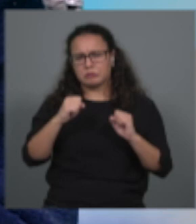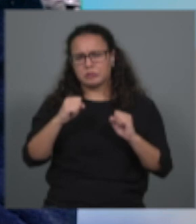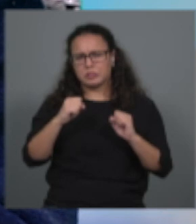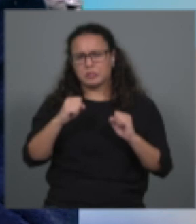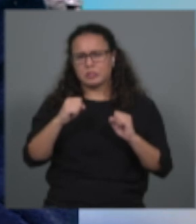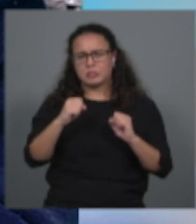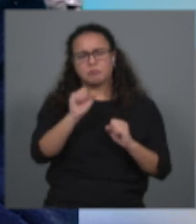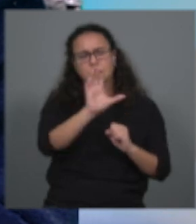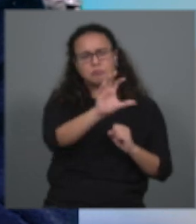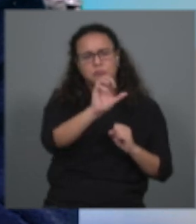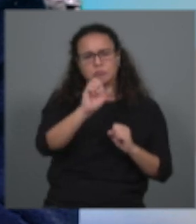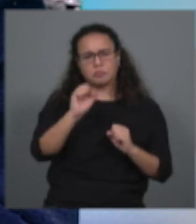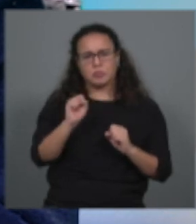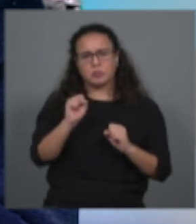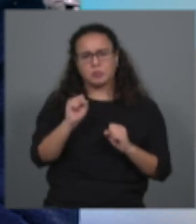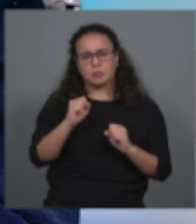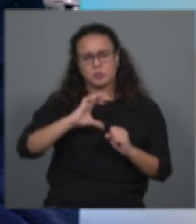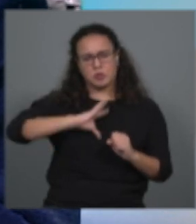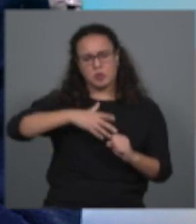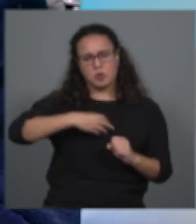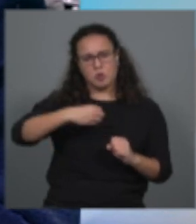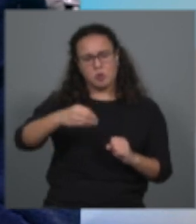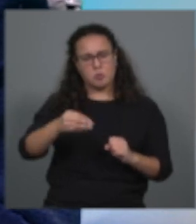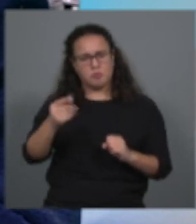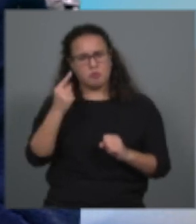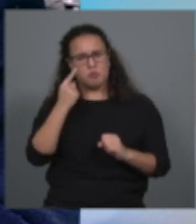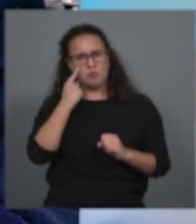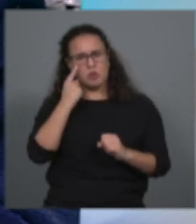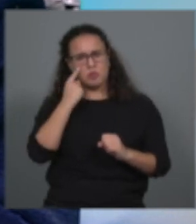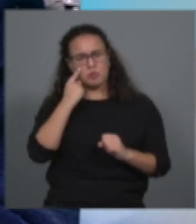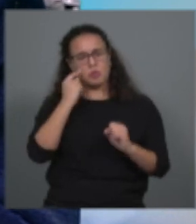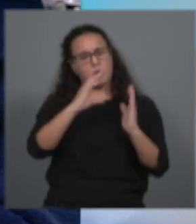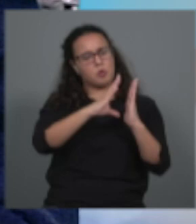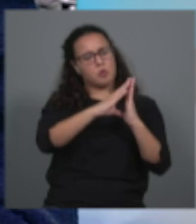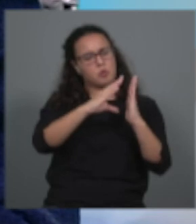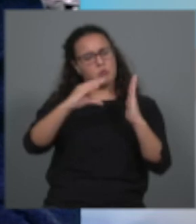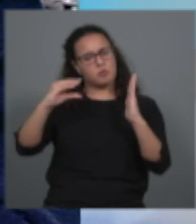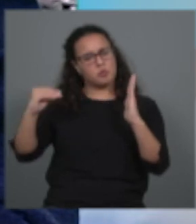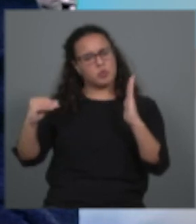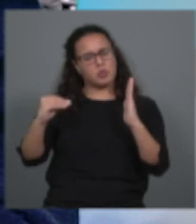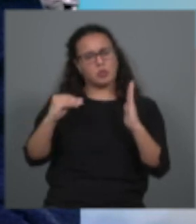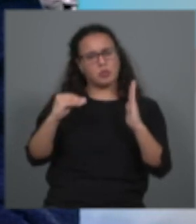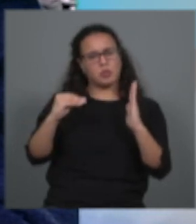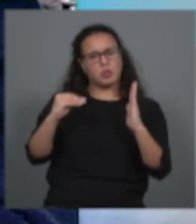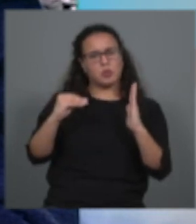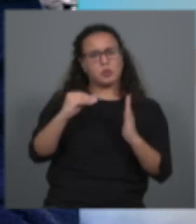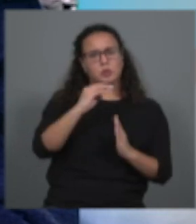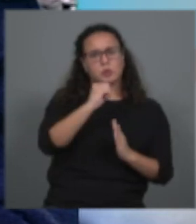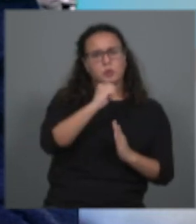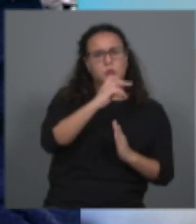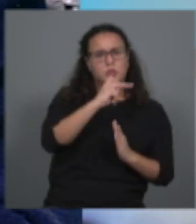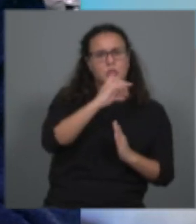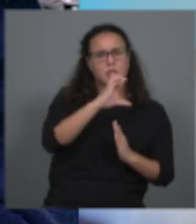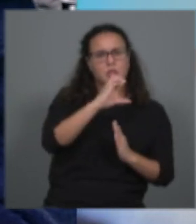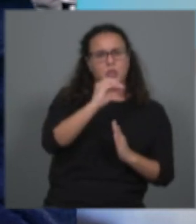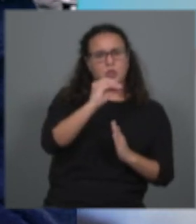conhecido no mundo inteiro e a ser um modelo para a vida sacerdotal. vivemos hoje de outra maneira. É verdade que sim, temos